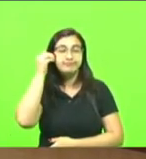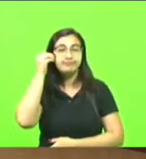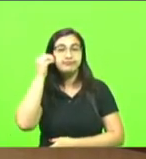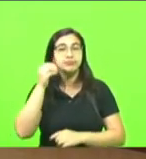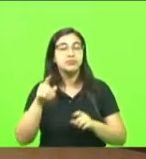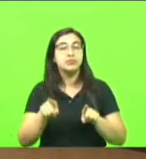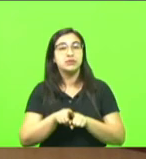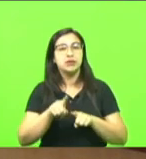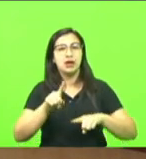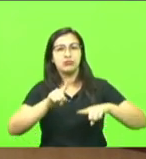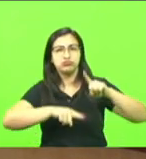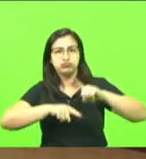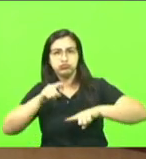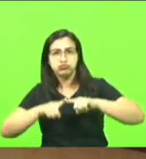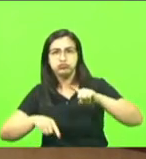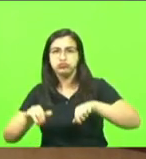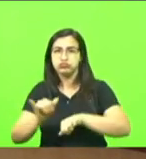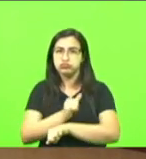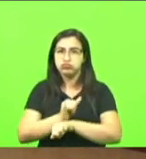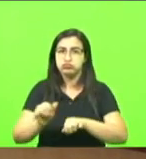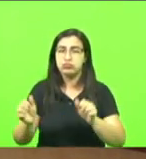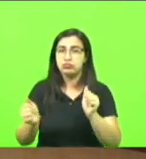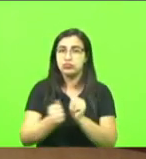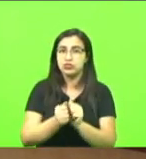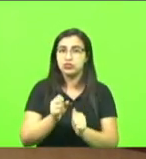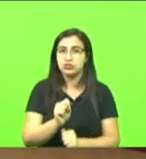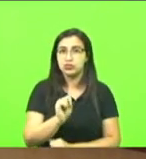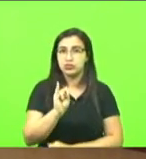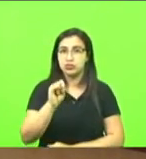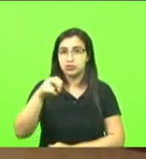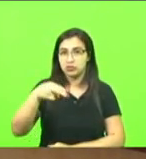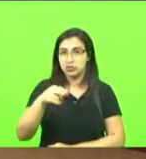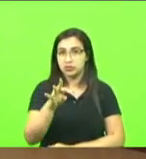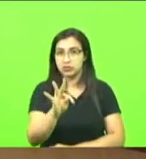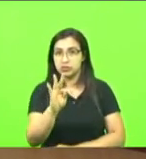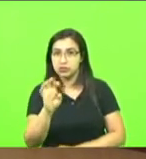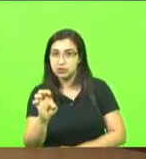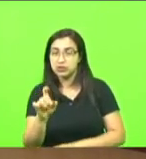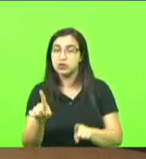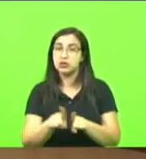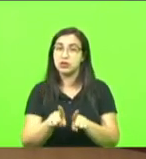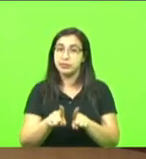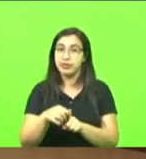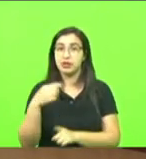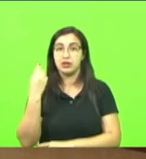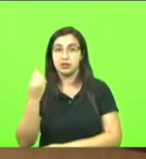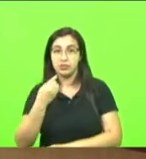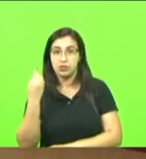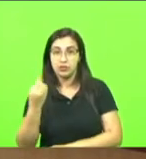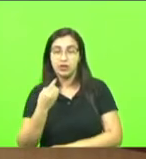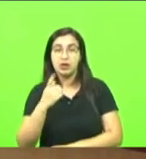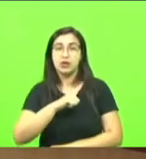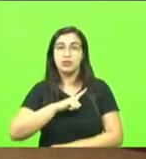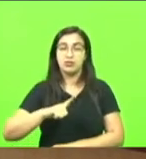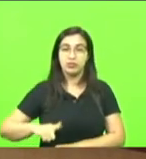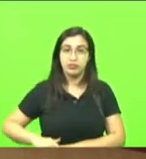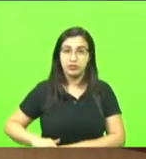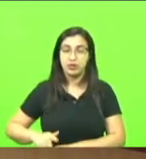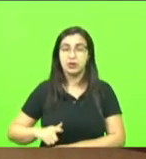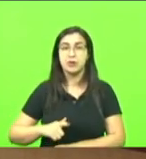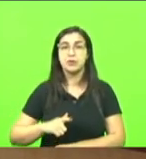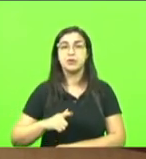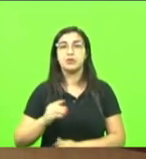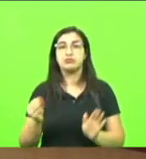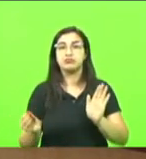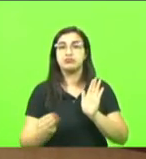toda a articulação que ela fez junto ao SINTE, e ao mesmo tempo com os deputados e o governo, que culminou na instalação de uma comissão mista aqui na